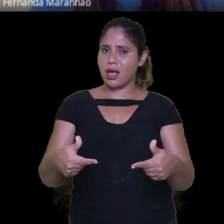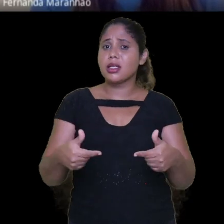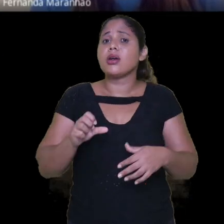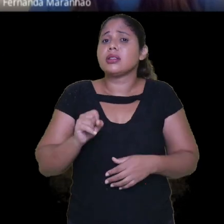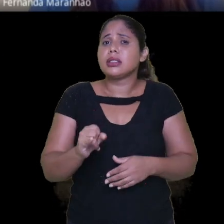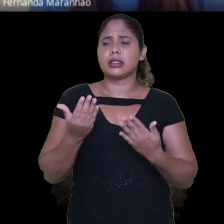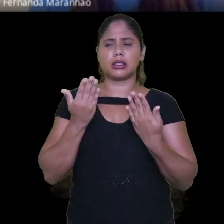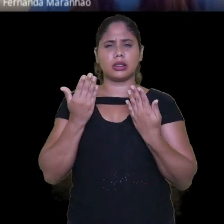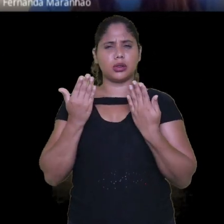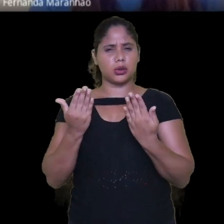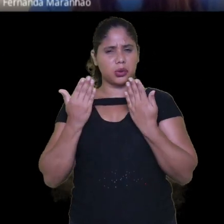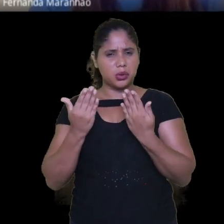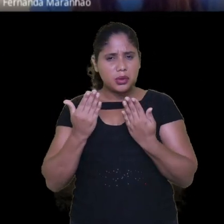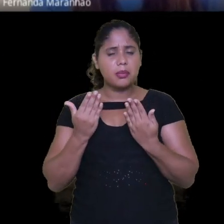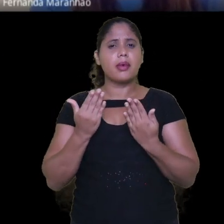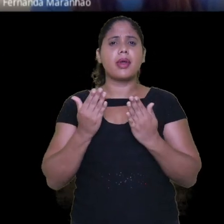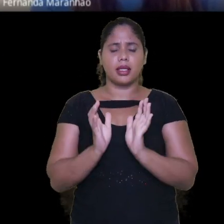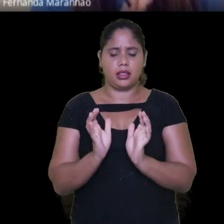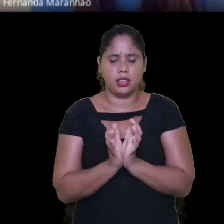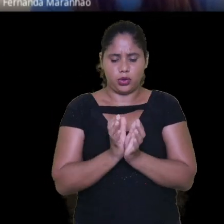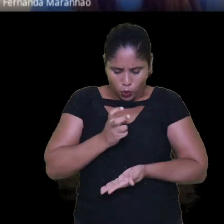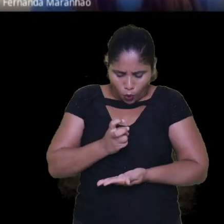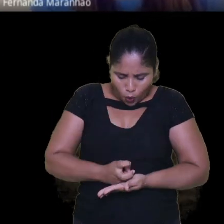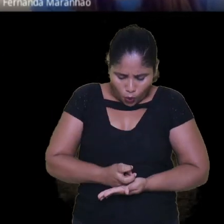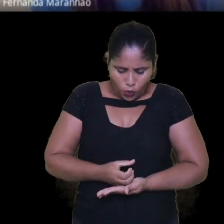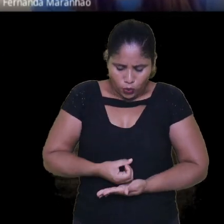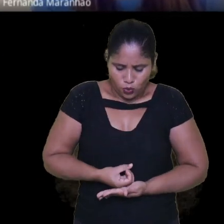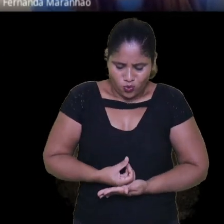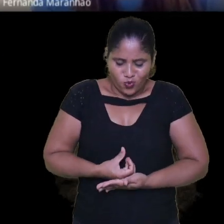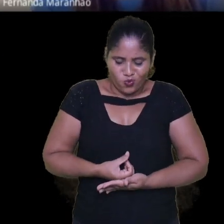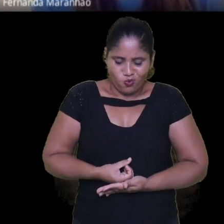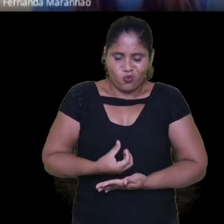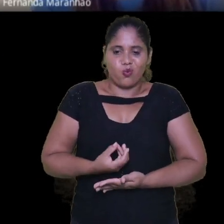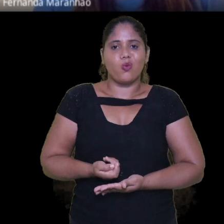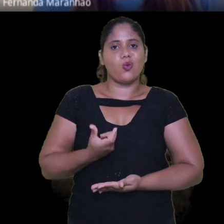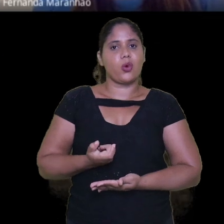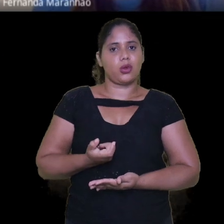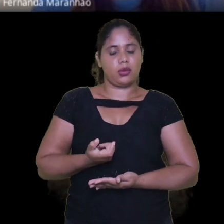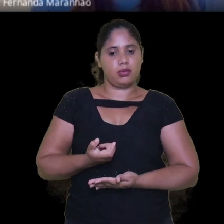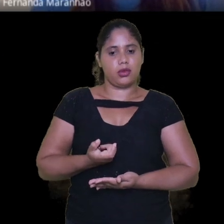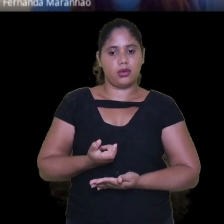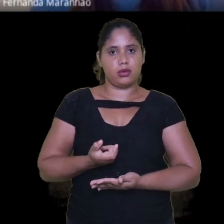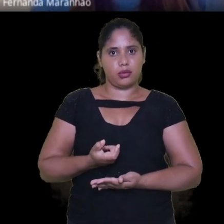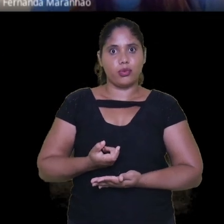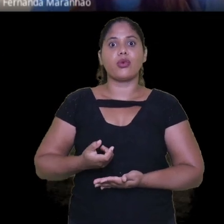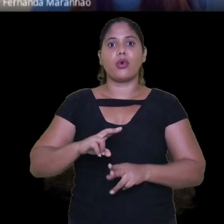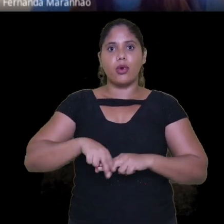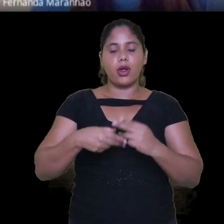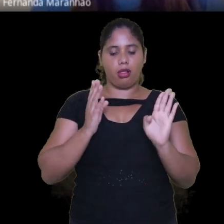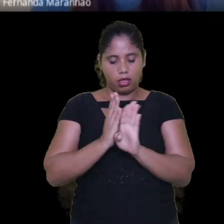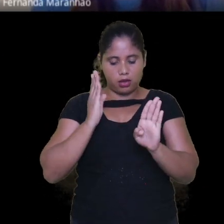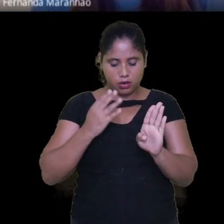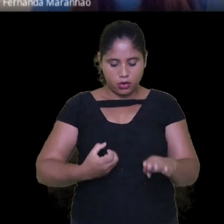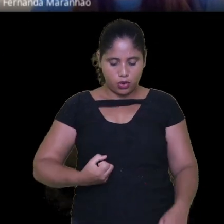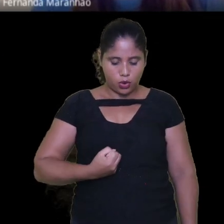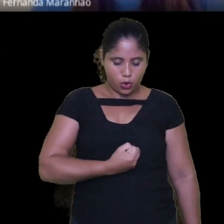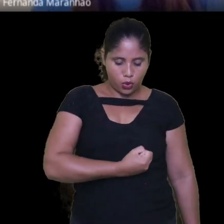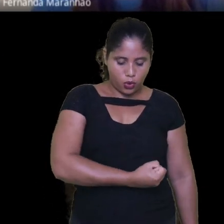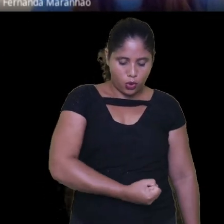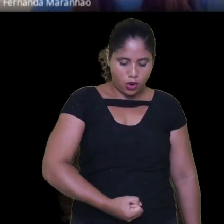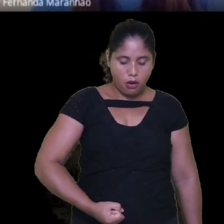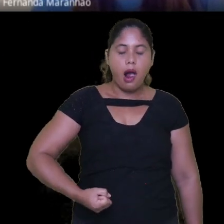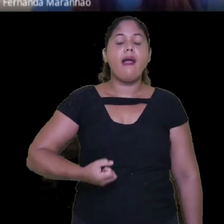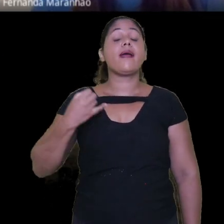diagnóstico de um feto que está adequado, porém, por cálculo inadequado da idade gestacional, é feito o diagnóstico da restrição